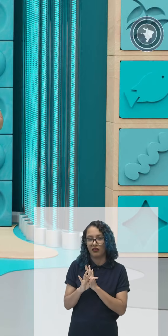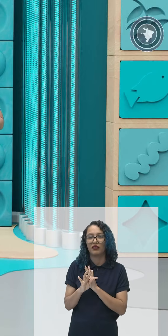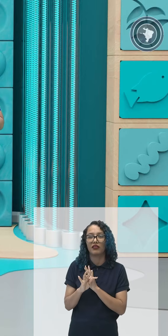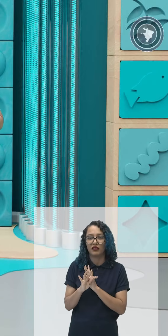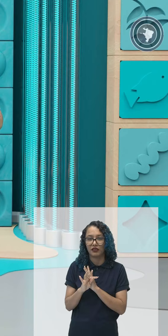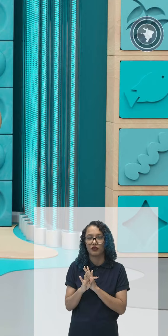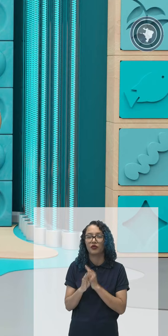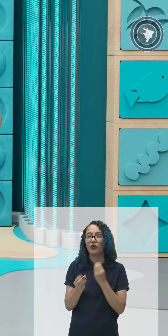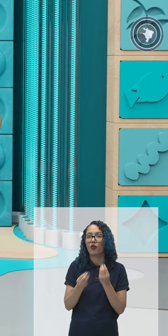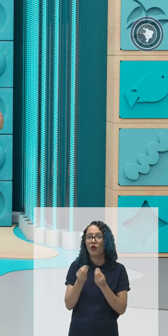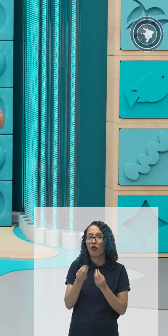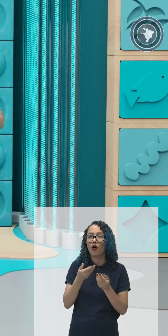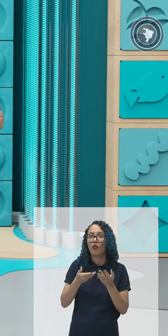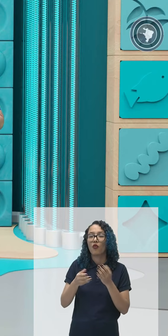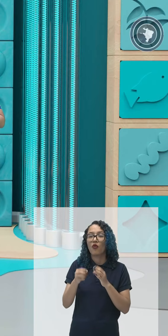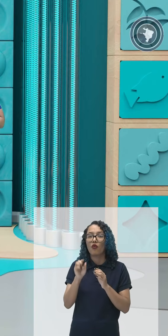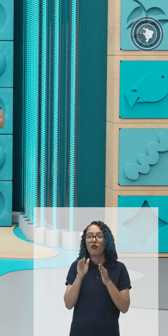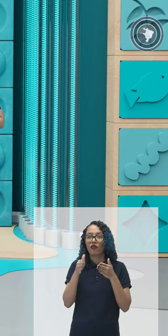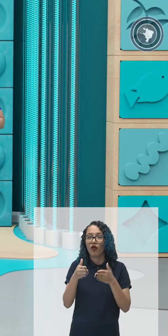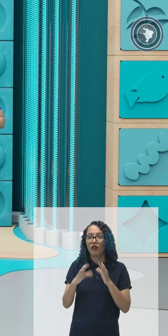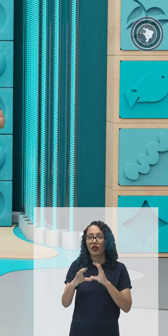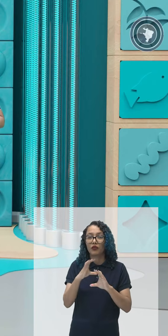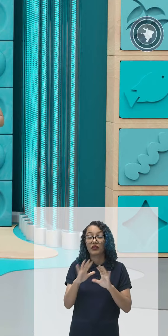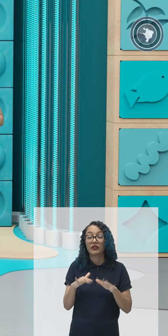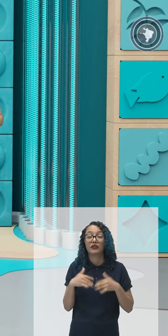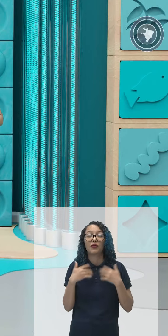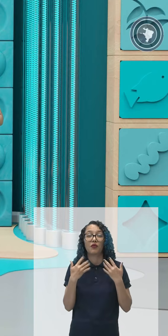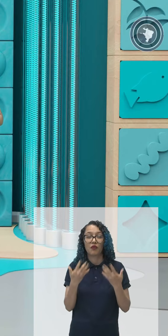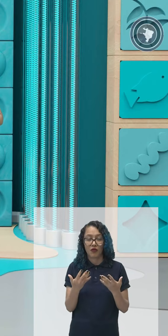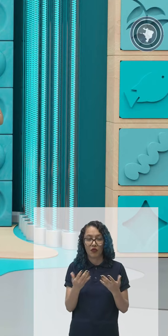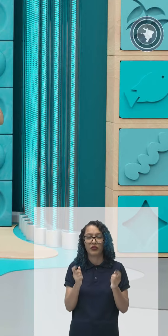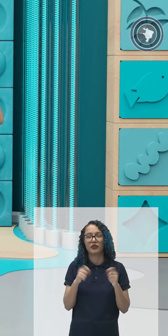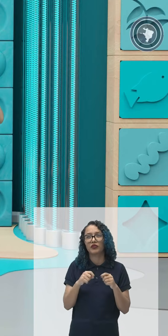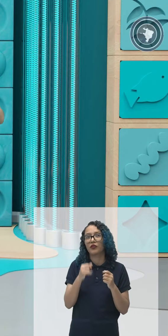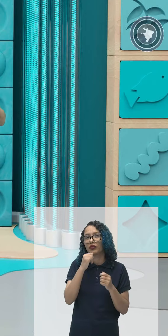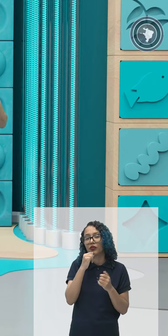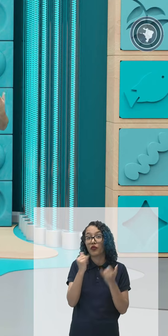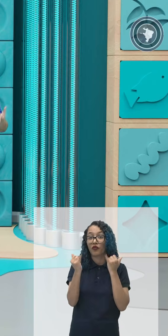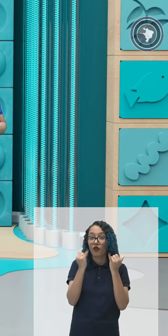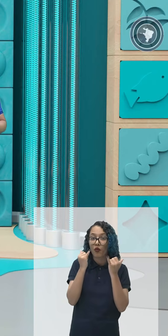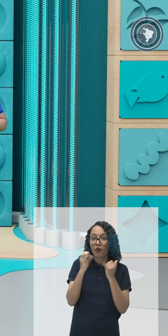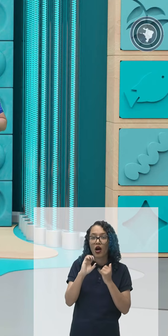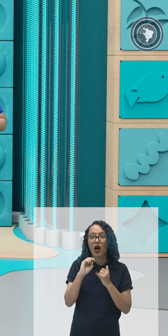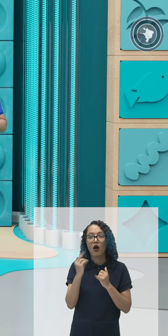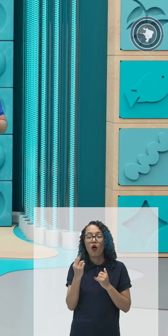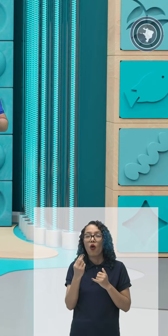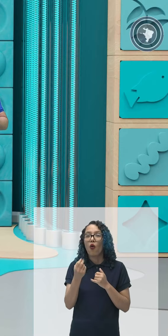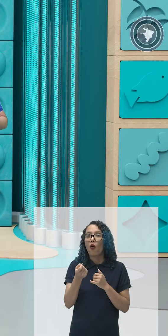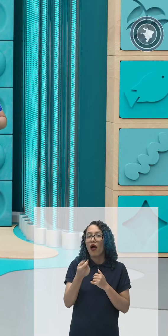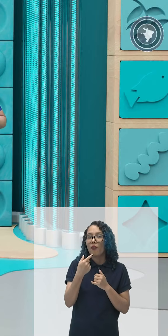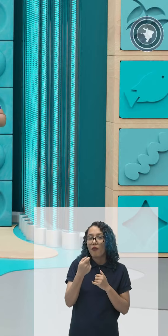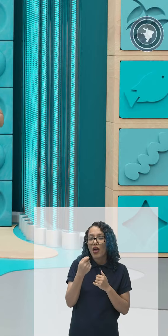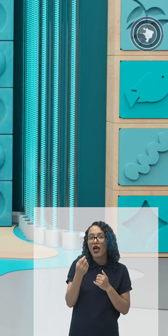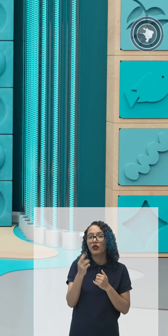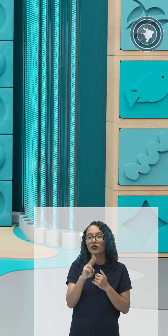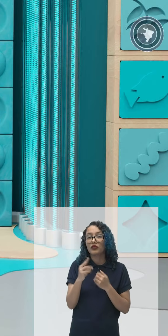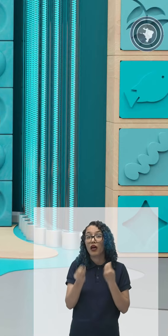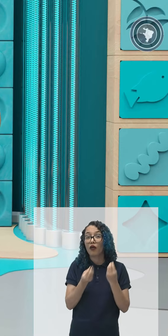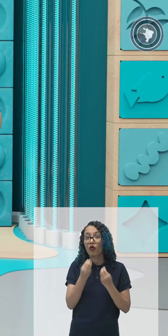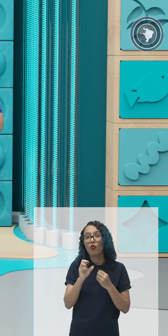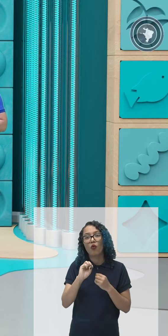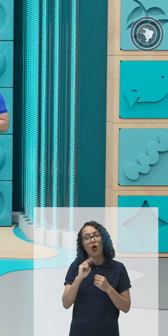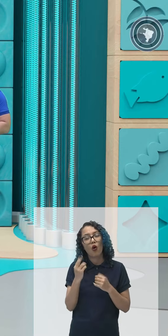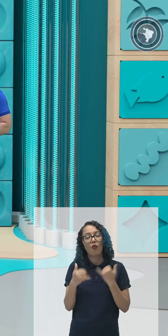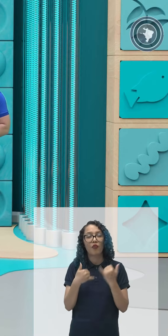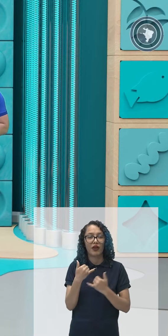finalidade de interação com que nós fazemos uso desse texto, para nos informar, para saber como usar um medicamento ou para fazer uma